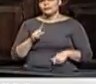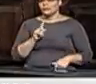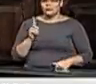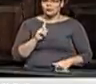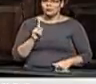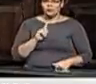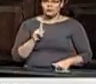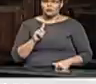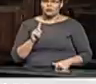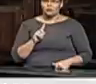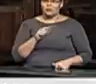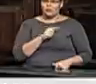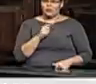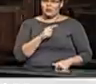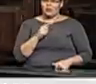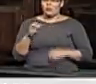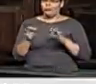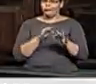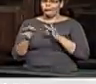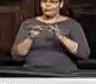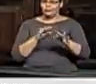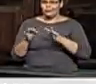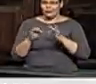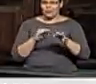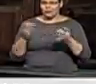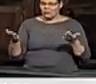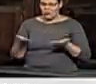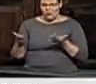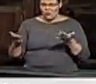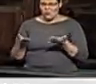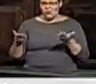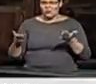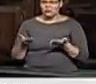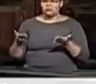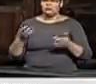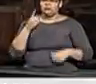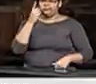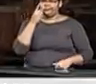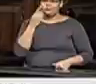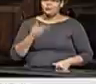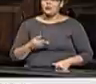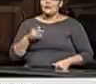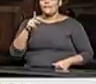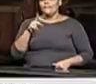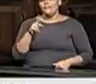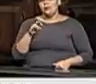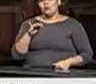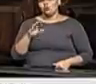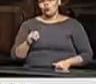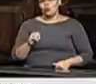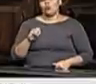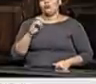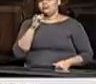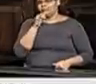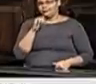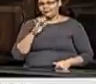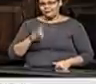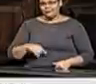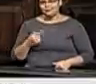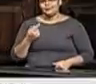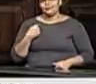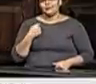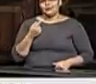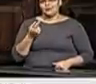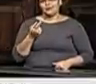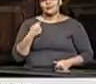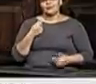Não há esse projeto que entrou aqui agora, deputado, do precatório. Ele está querendo tirar